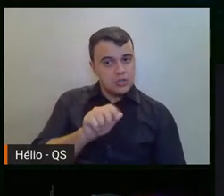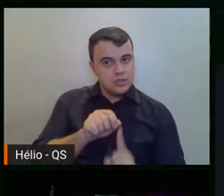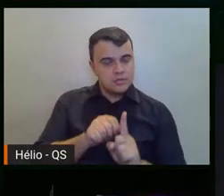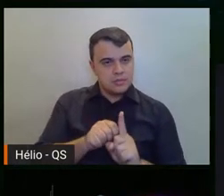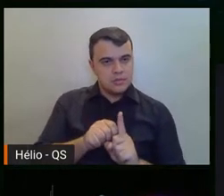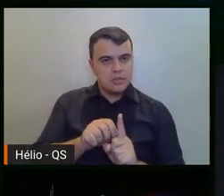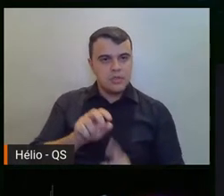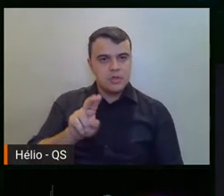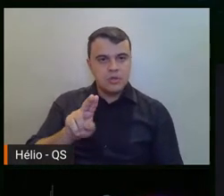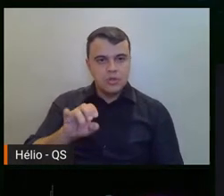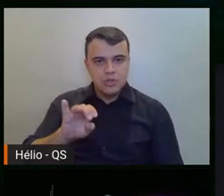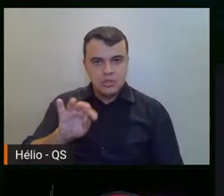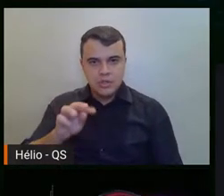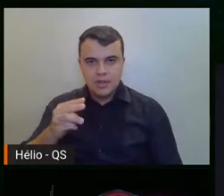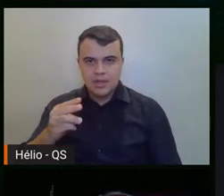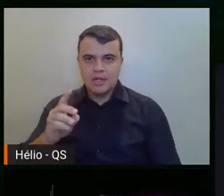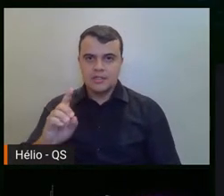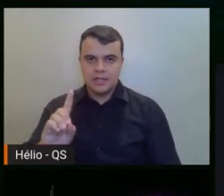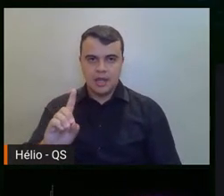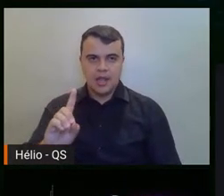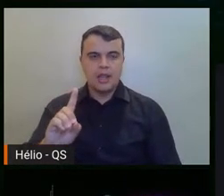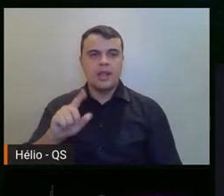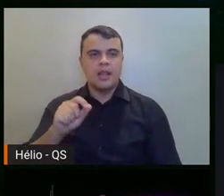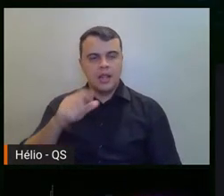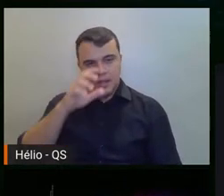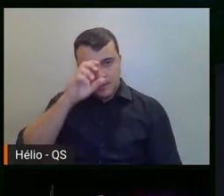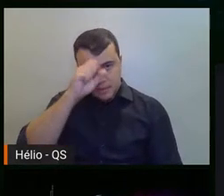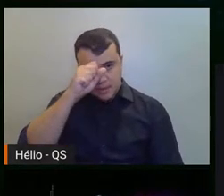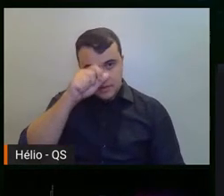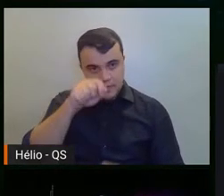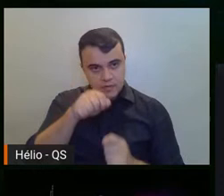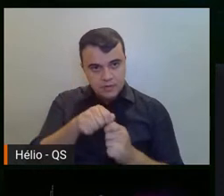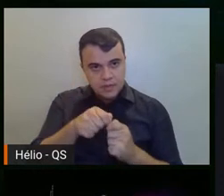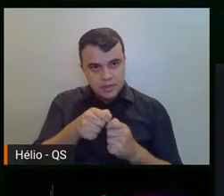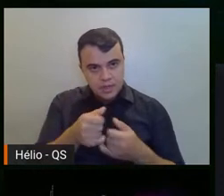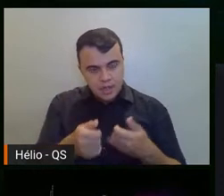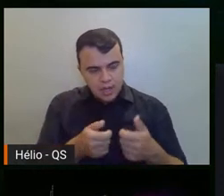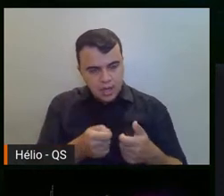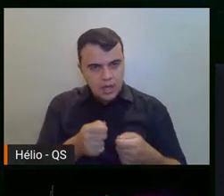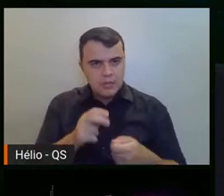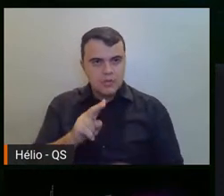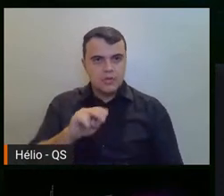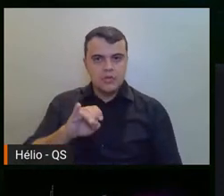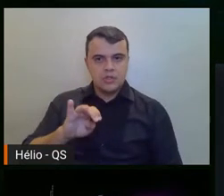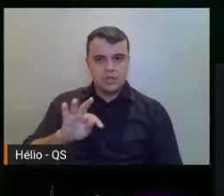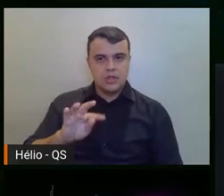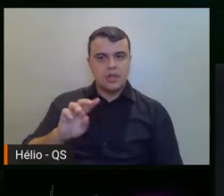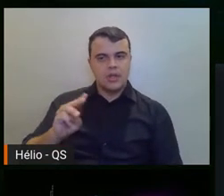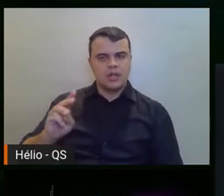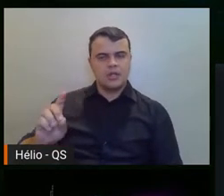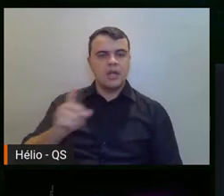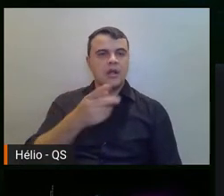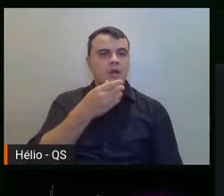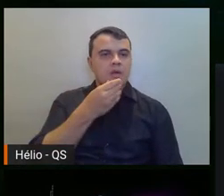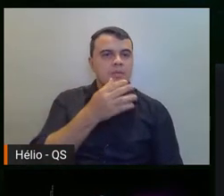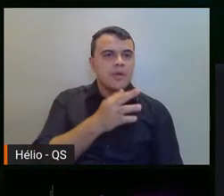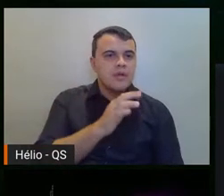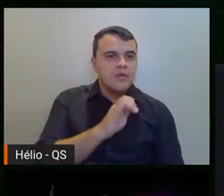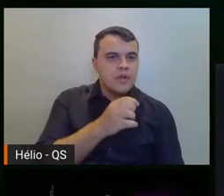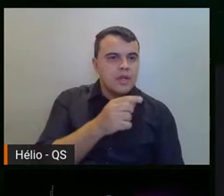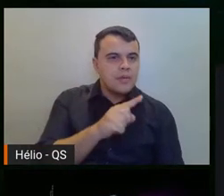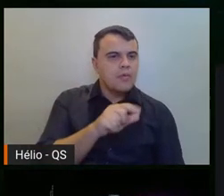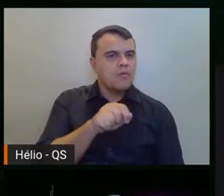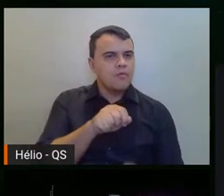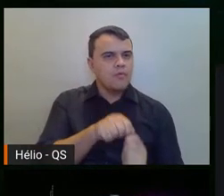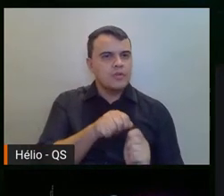3D né então para você aprender a fazer Games 3D e o Felipão que faz a de react Nate então